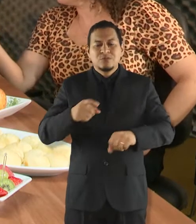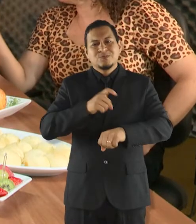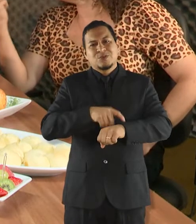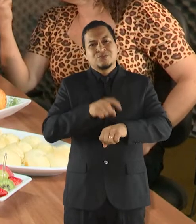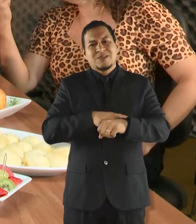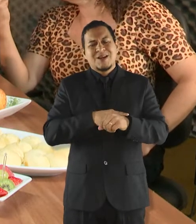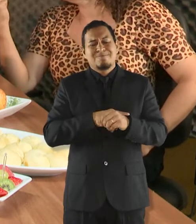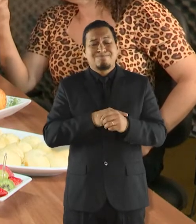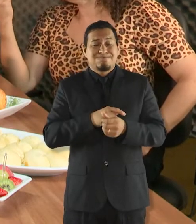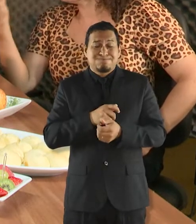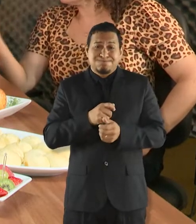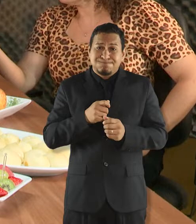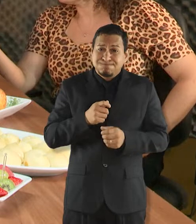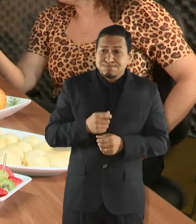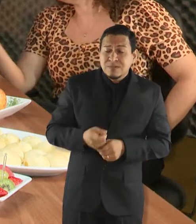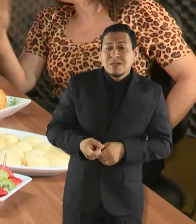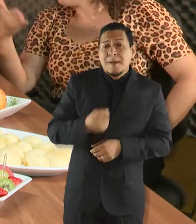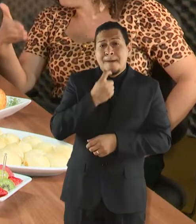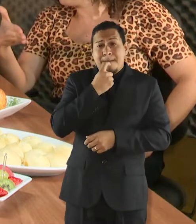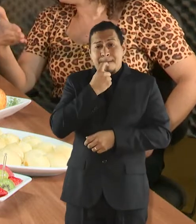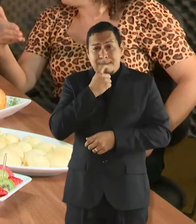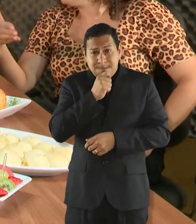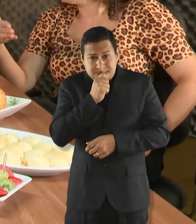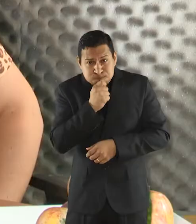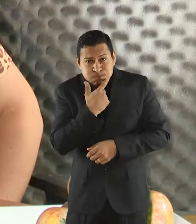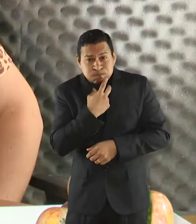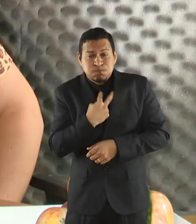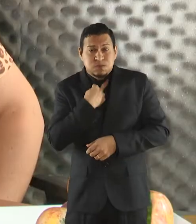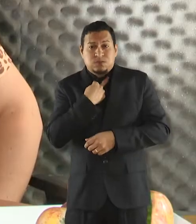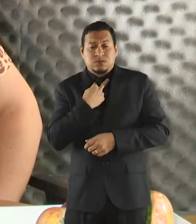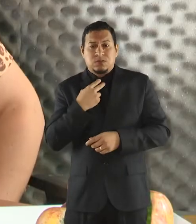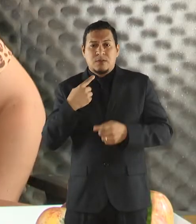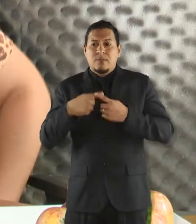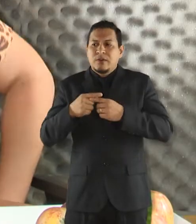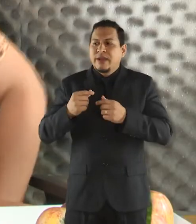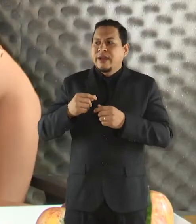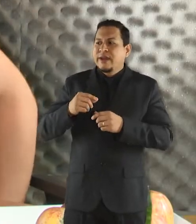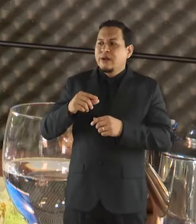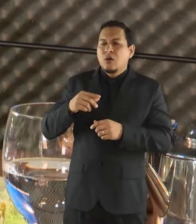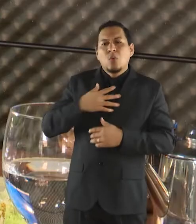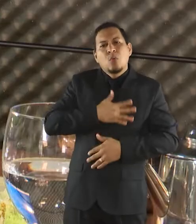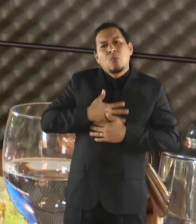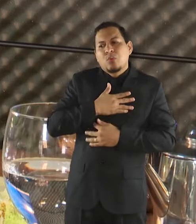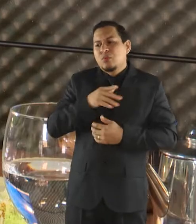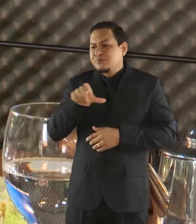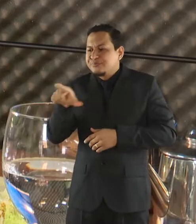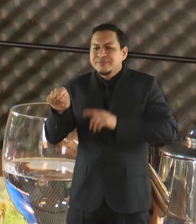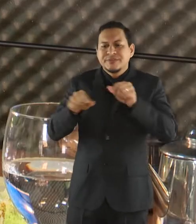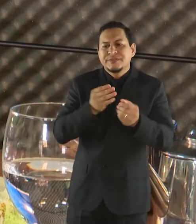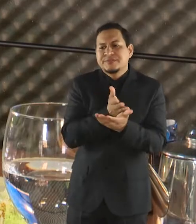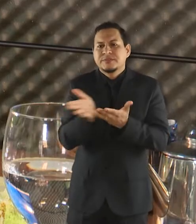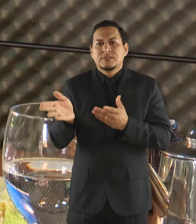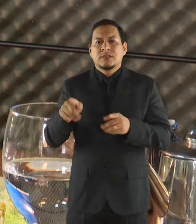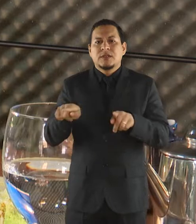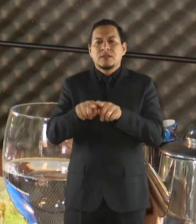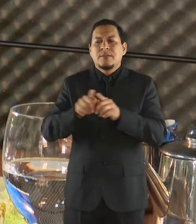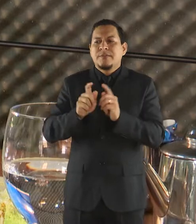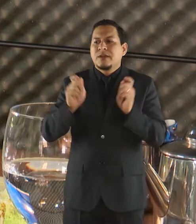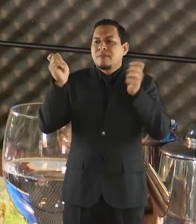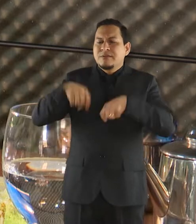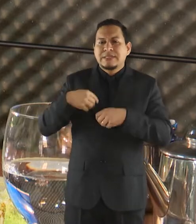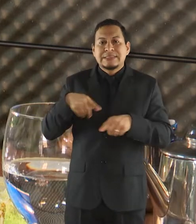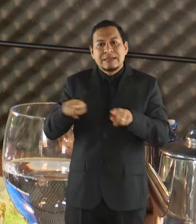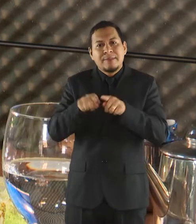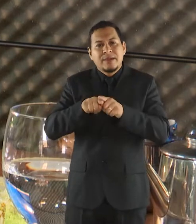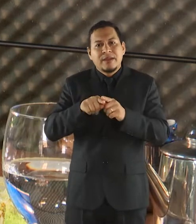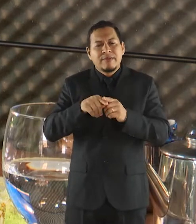realmente a gente tem que fazer uma seleção. Pelo gosto que muda, né? Pelo gosto que muda. E pela capacidade de